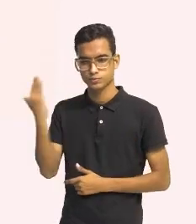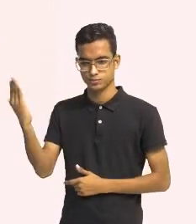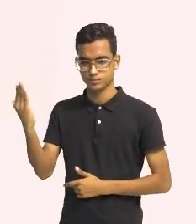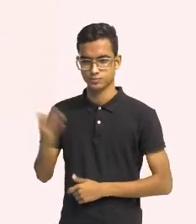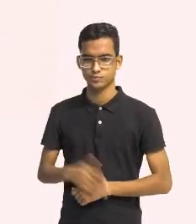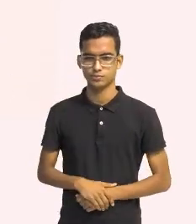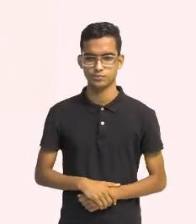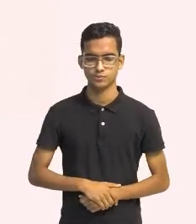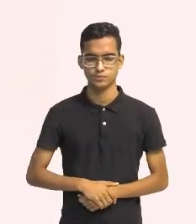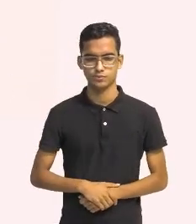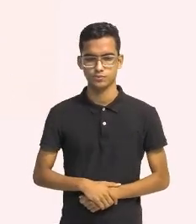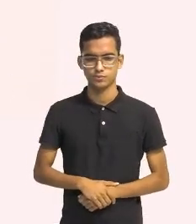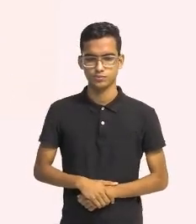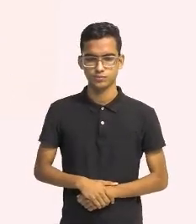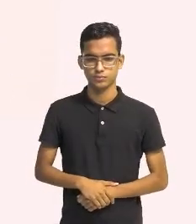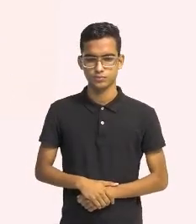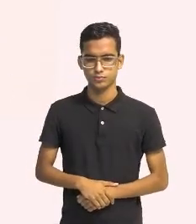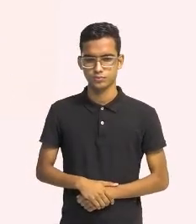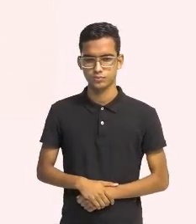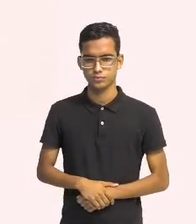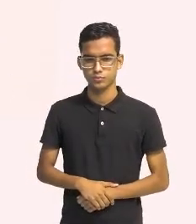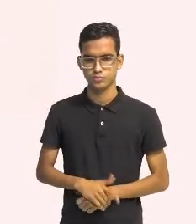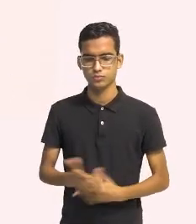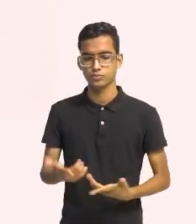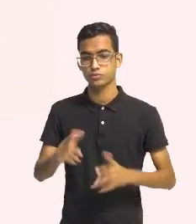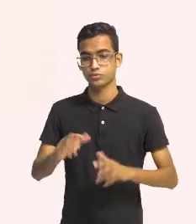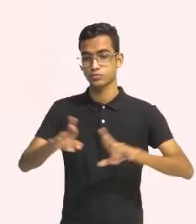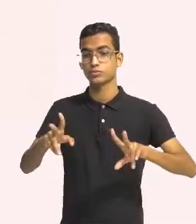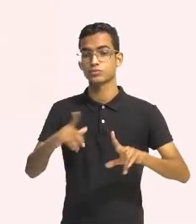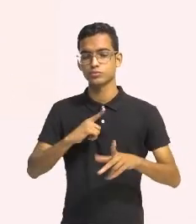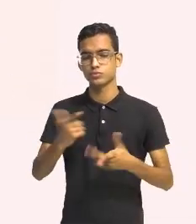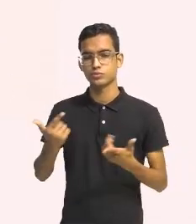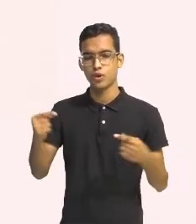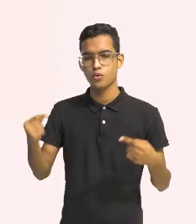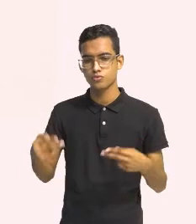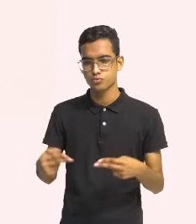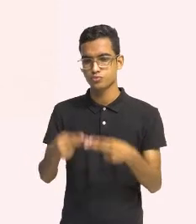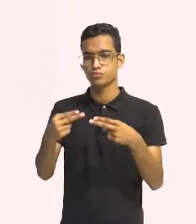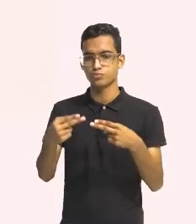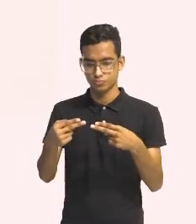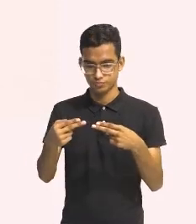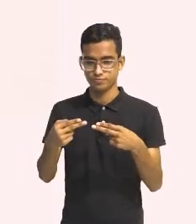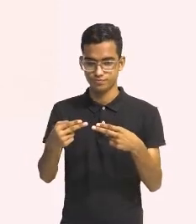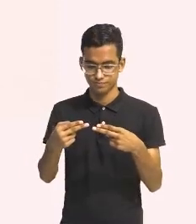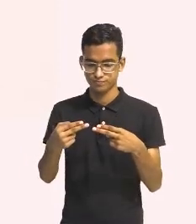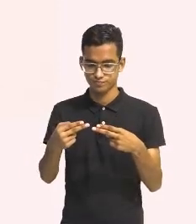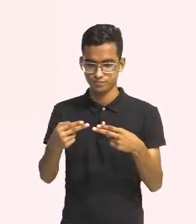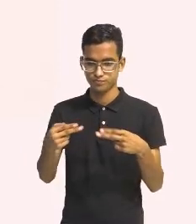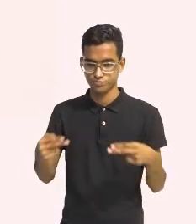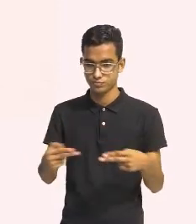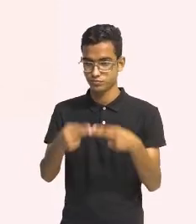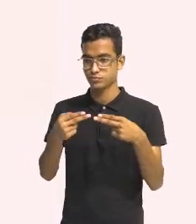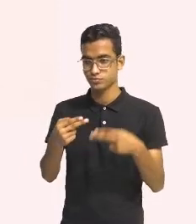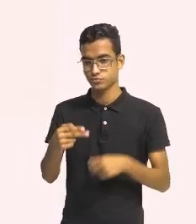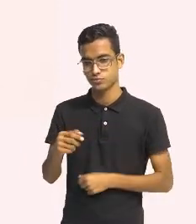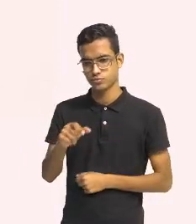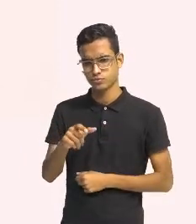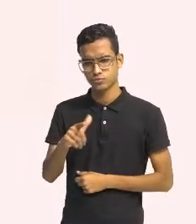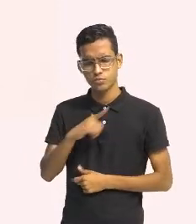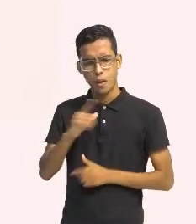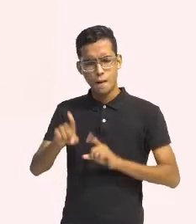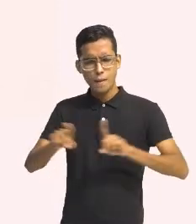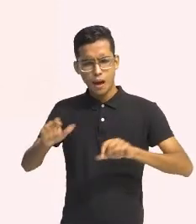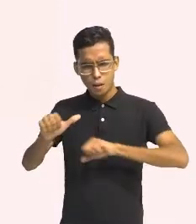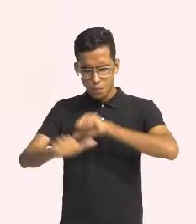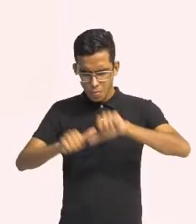com vocês? A diferença está na dupla ligação, olha só. Só isso. Professora, mas vai mudar o